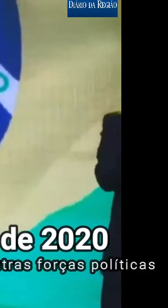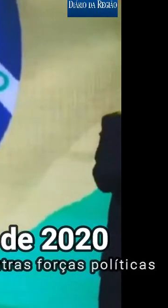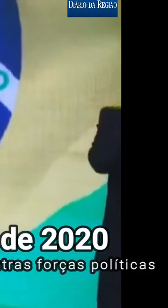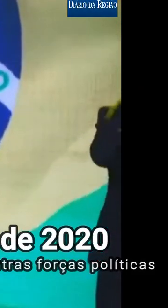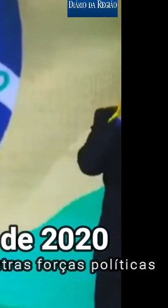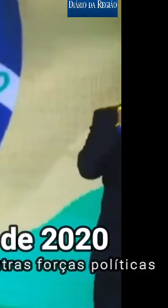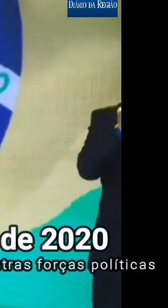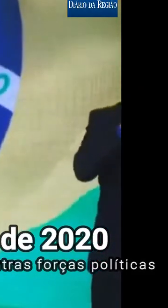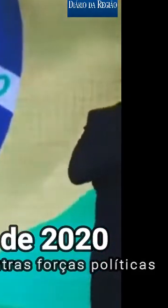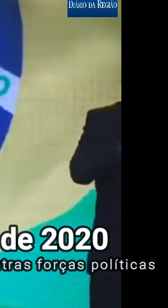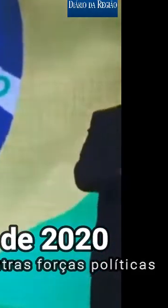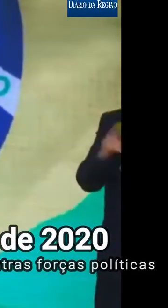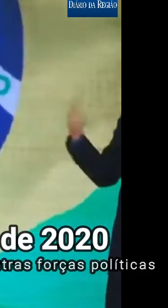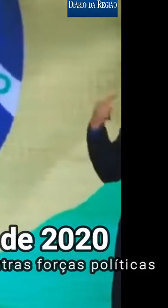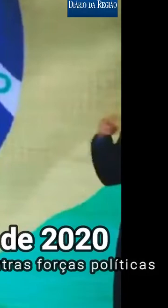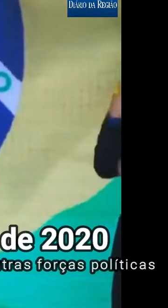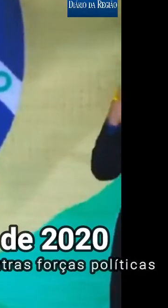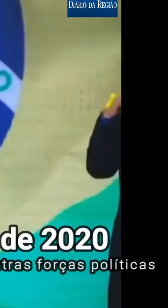esposa.